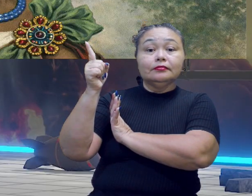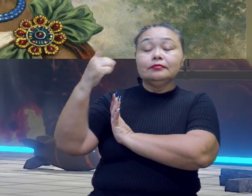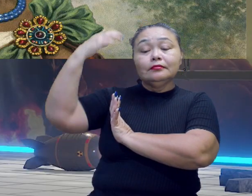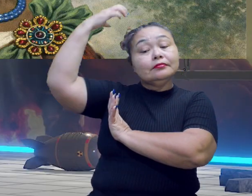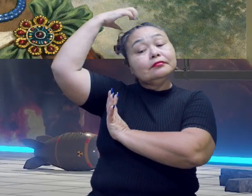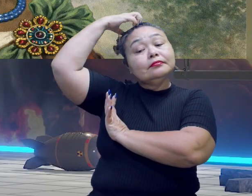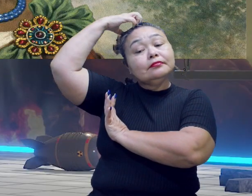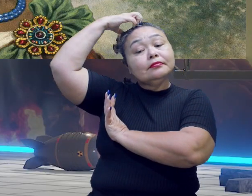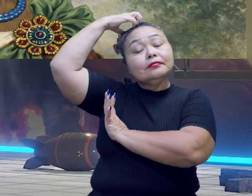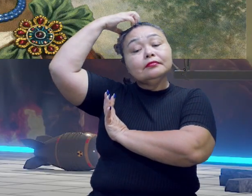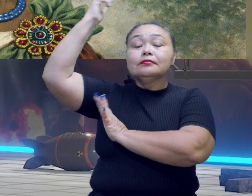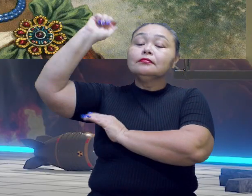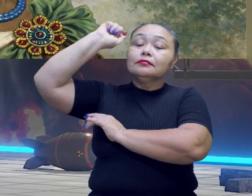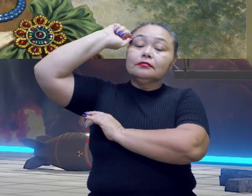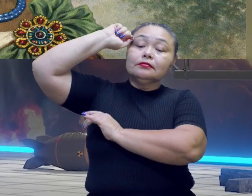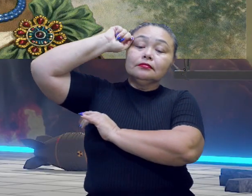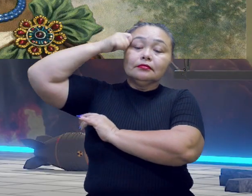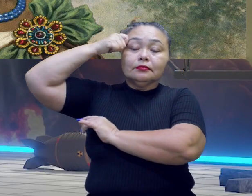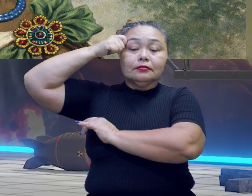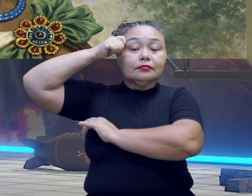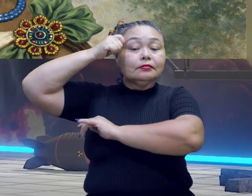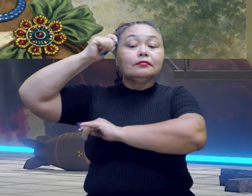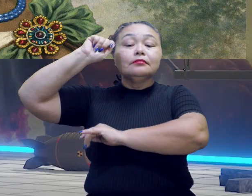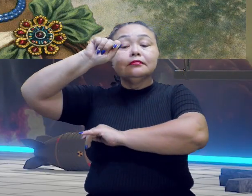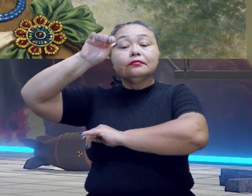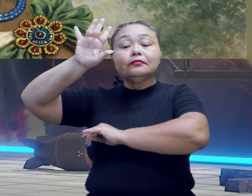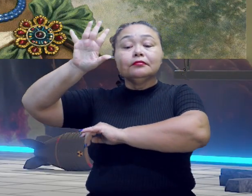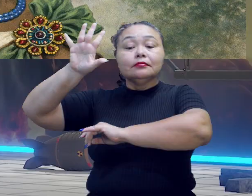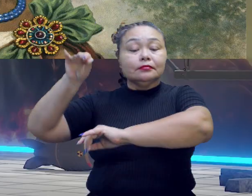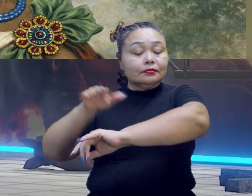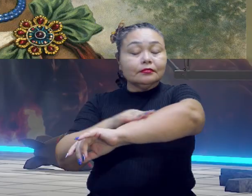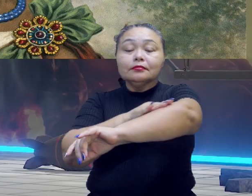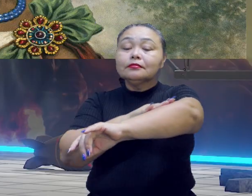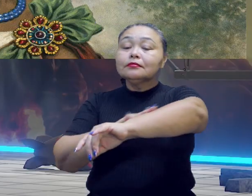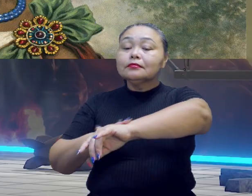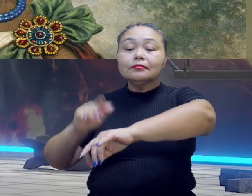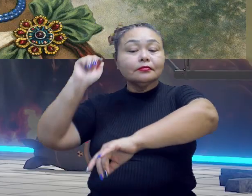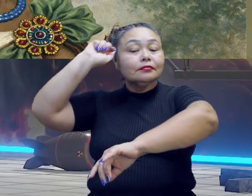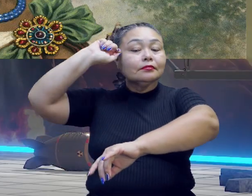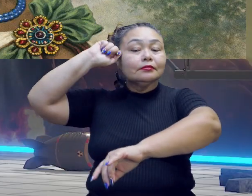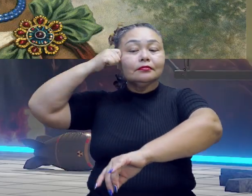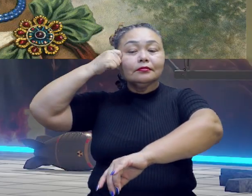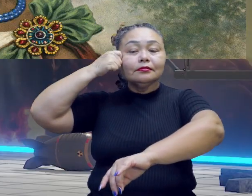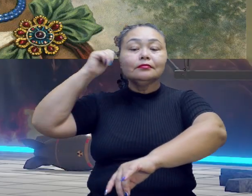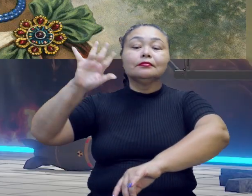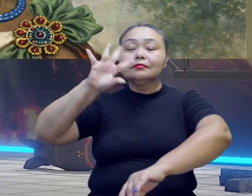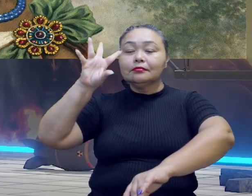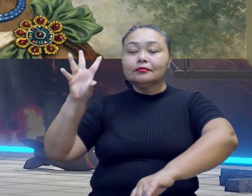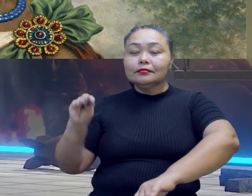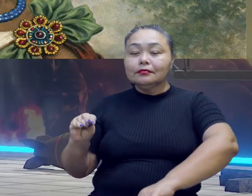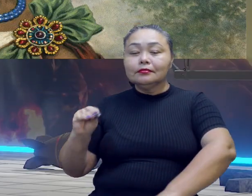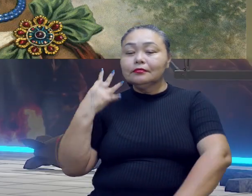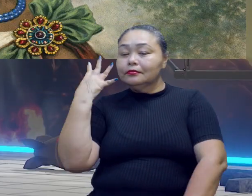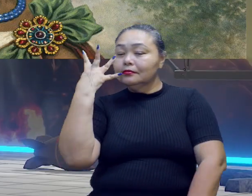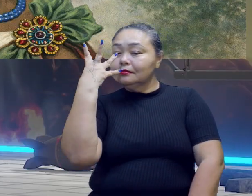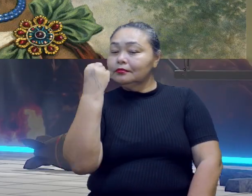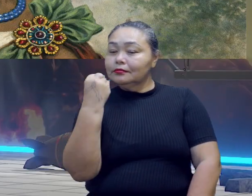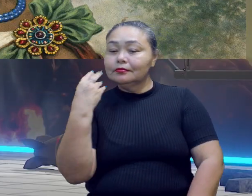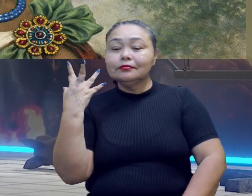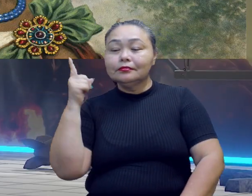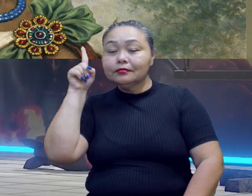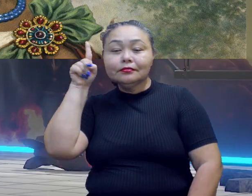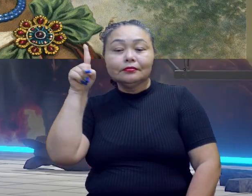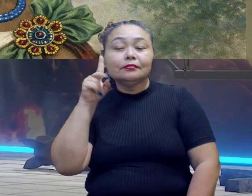rainha africana, mostrando que a África ela tem sua importância, ela tem sua beleza, ela tem